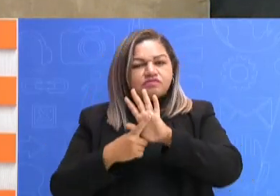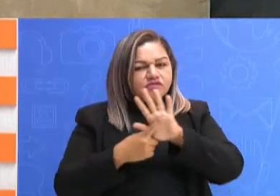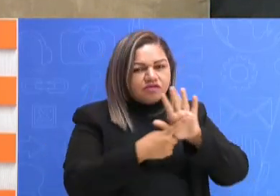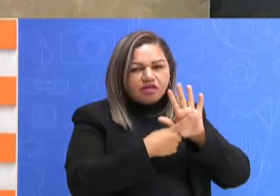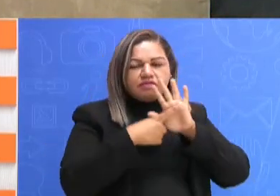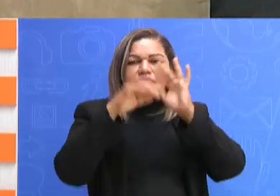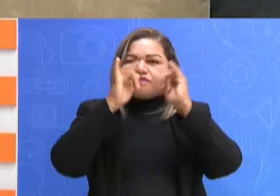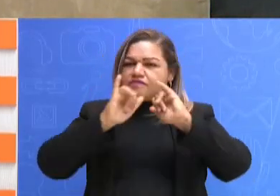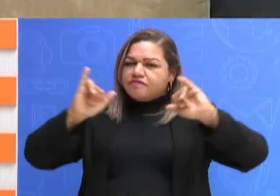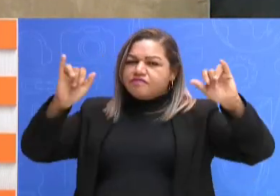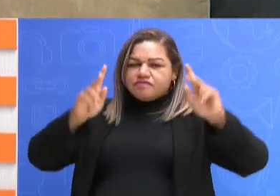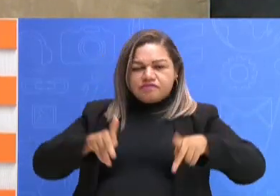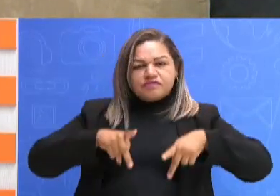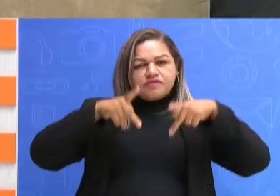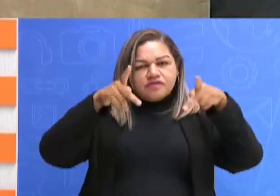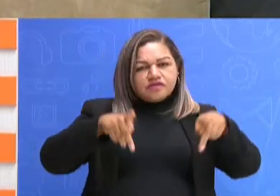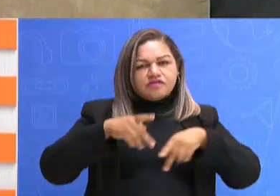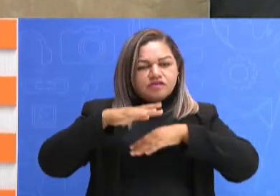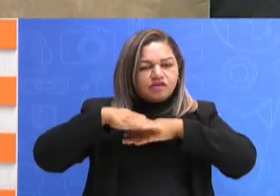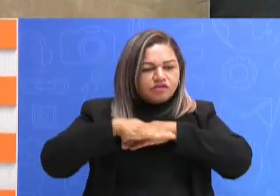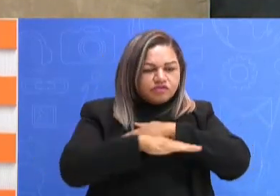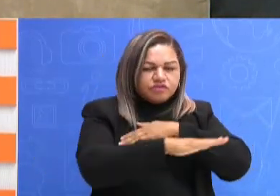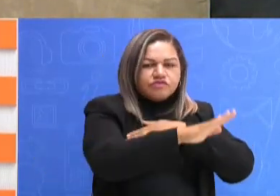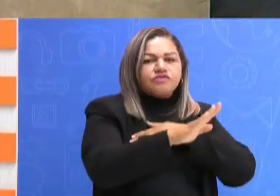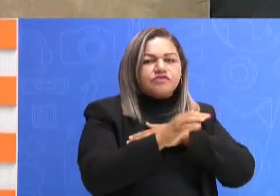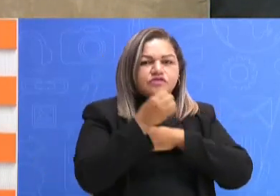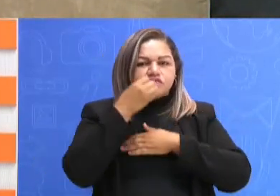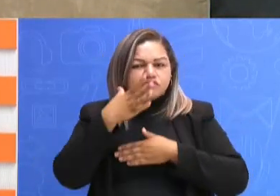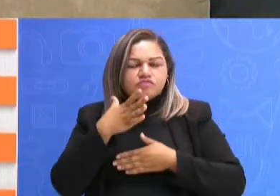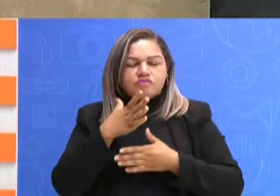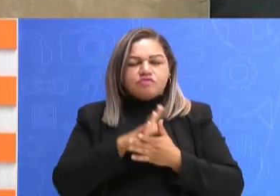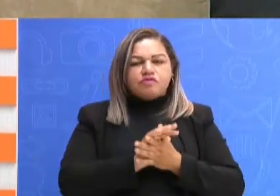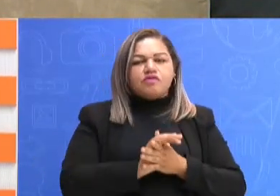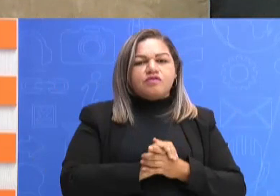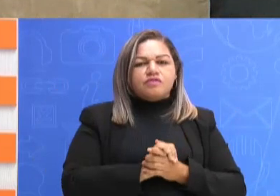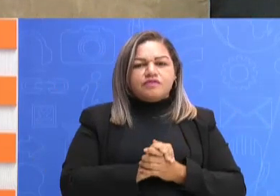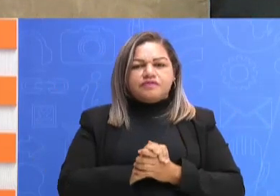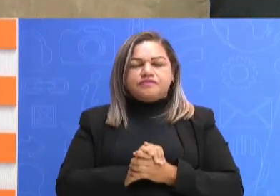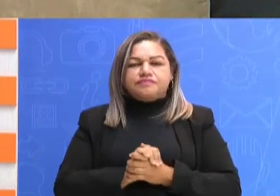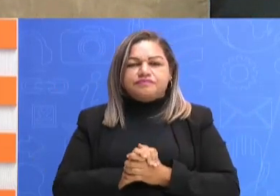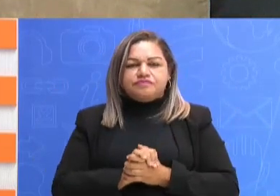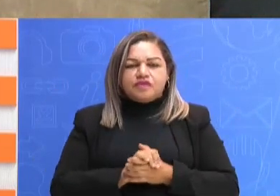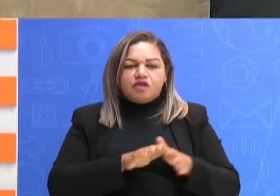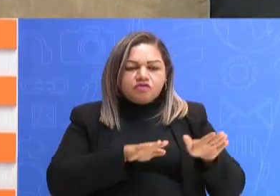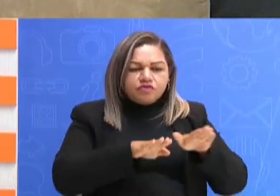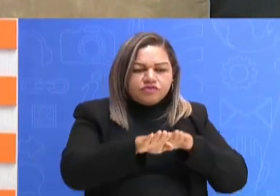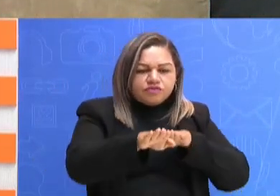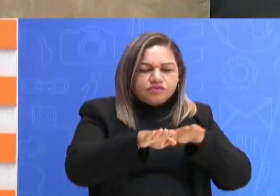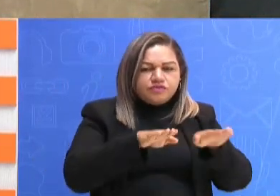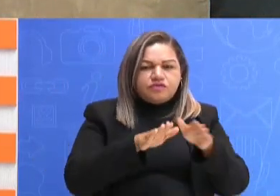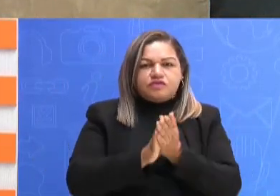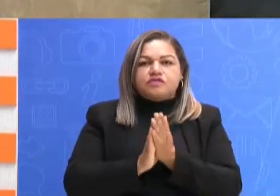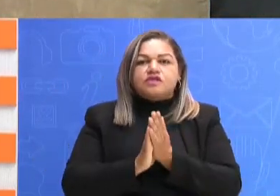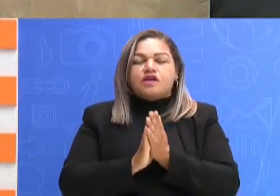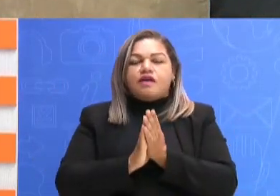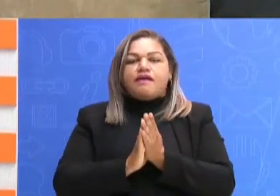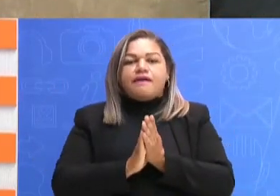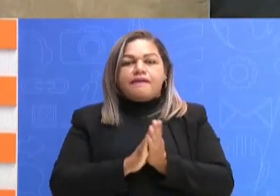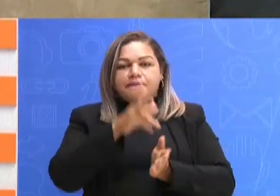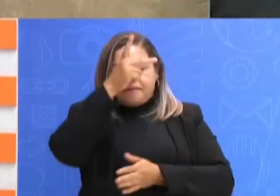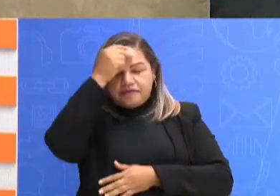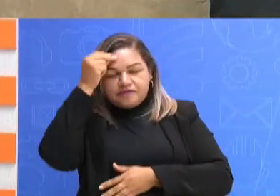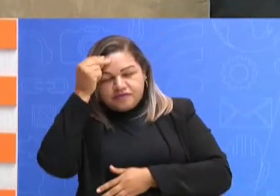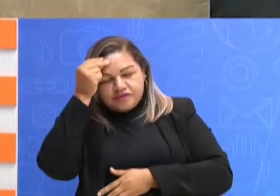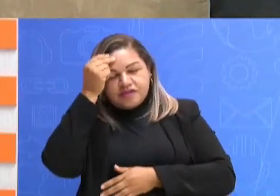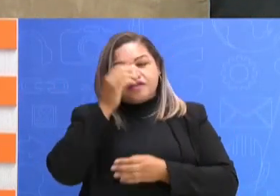até para informar para a população, as estradas já estão ok, já estão tranquilos para o pessoal trafegar. Prefeito, eleições